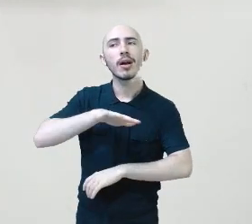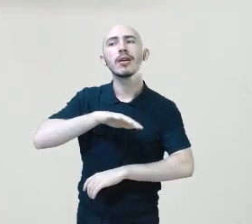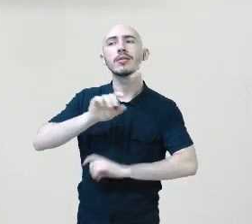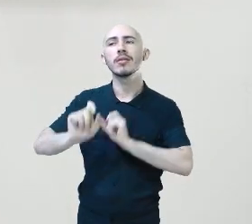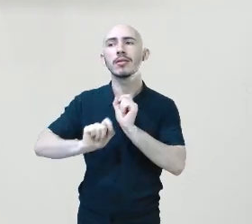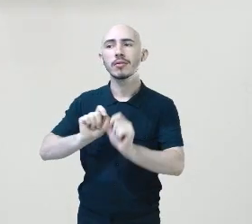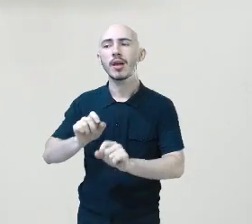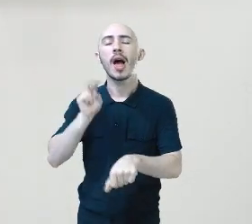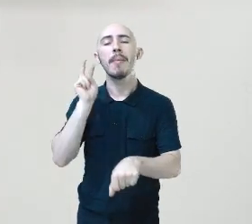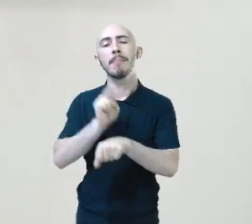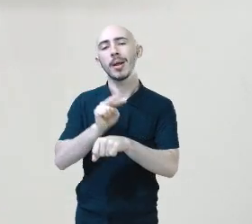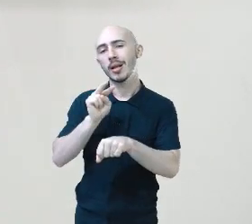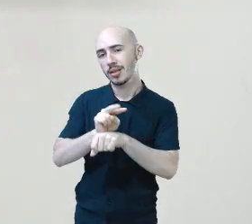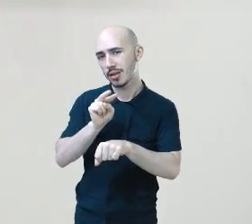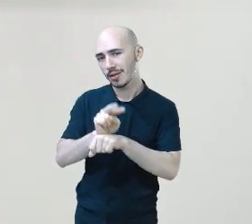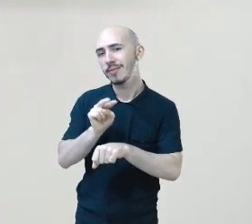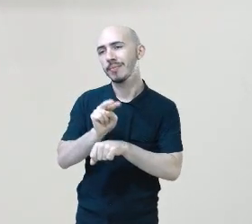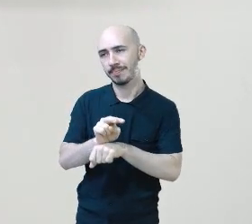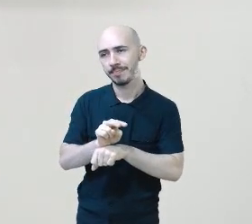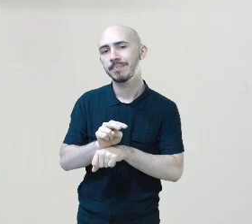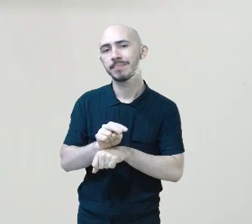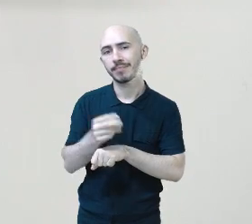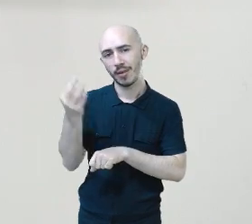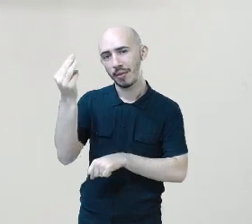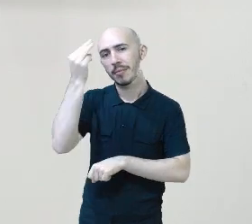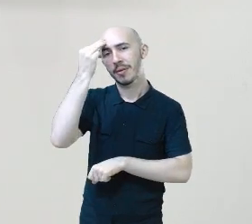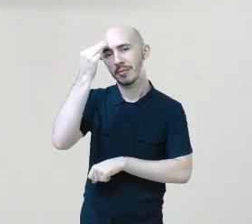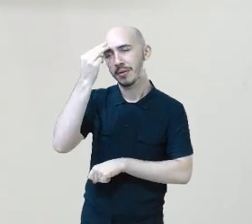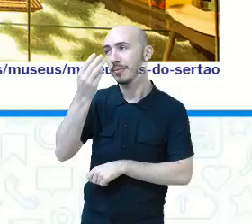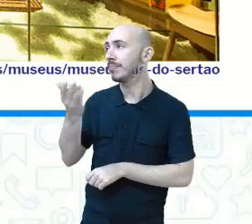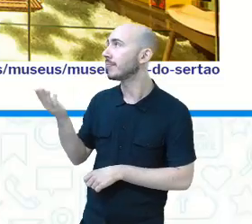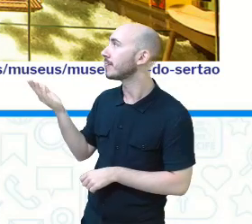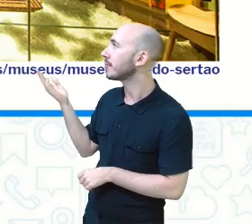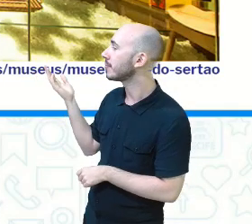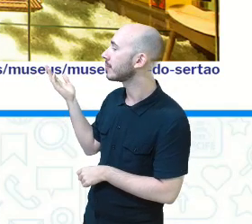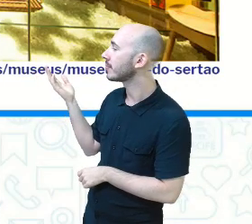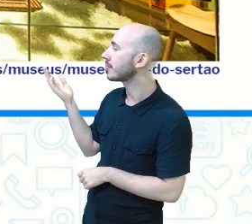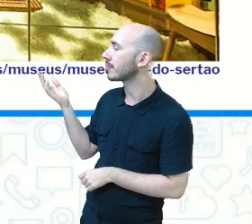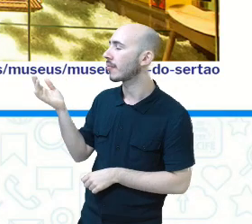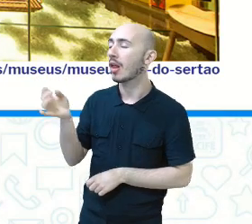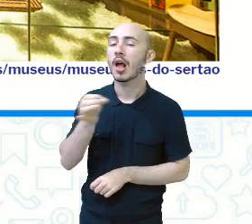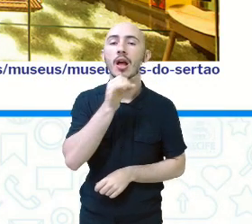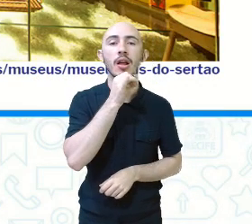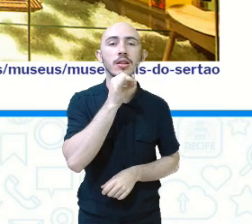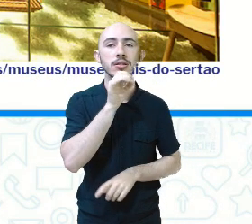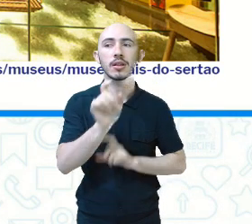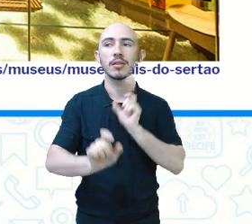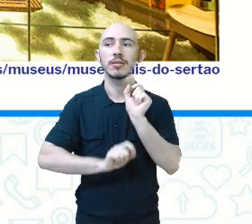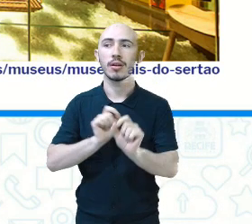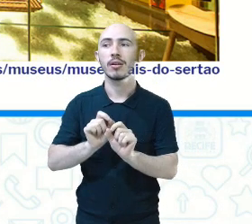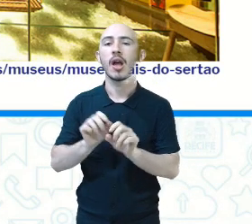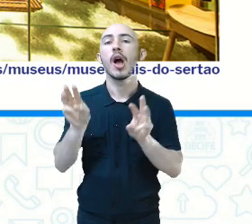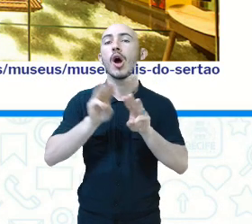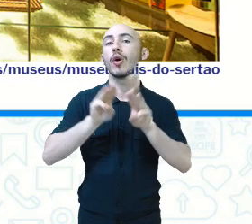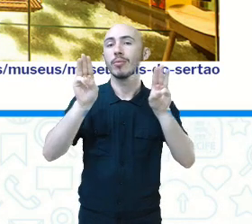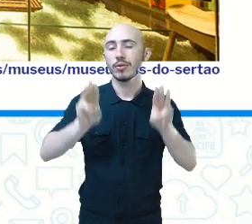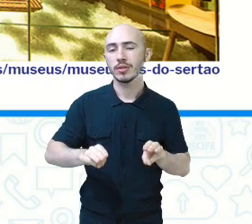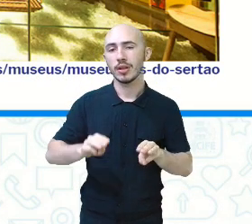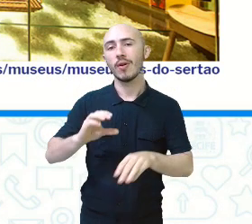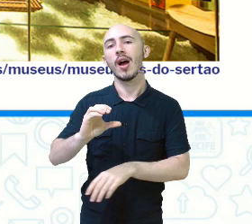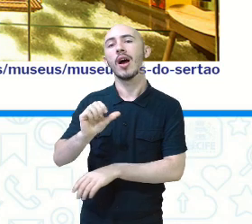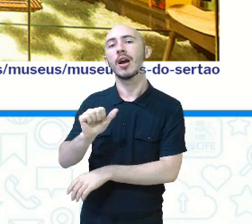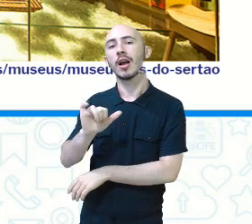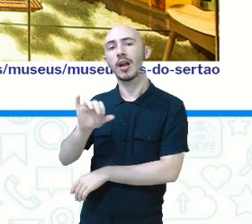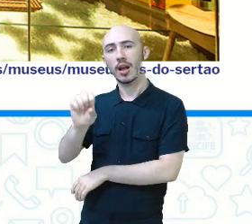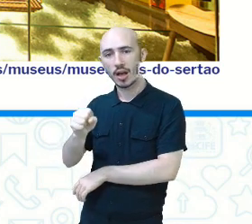há preservação dessa memória. E aí eu trouxe um exemplo para a gente, que é o Museu Cais do Sertão. O Museu